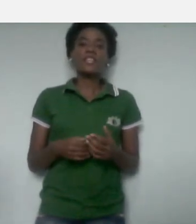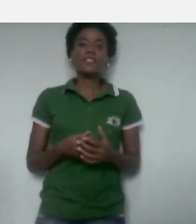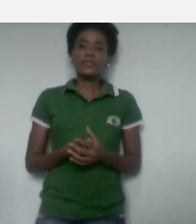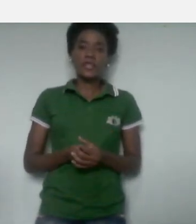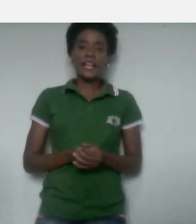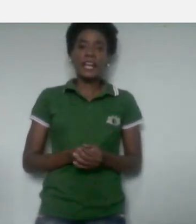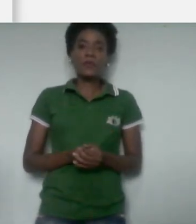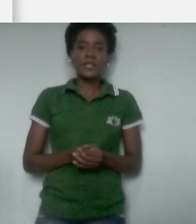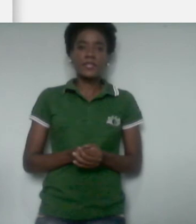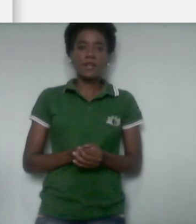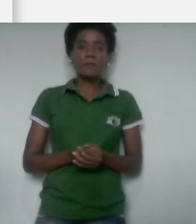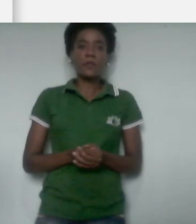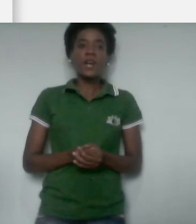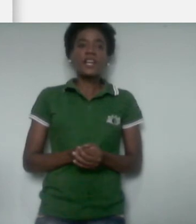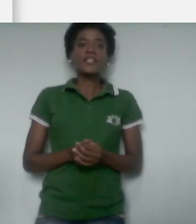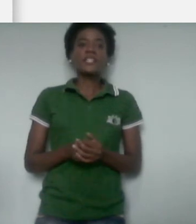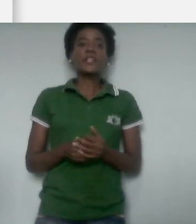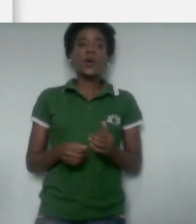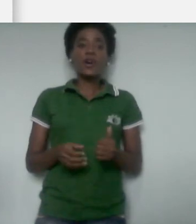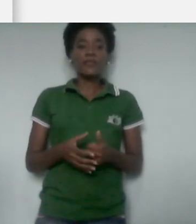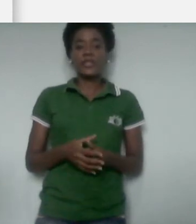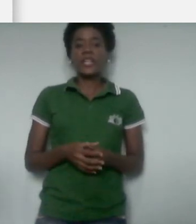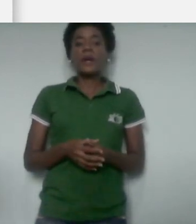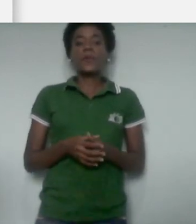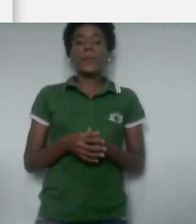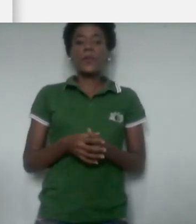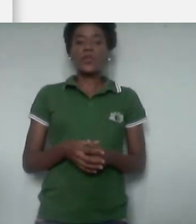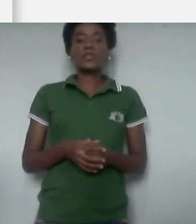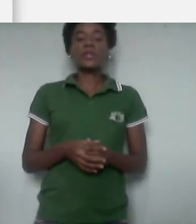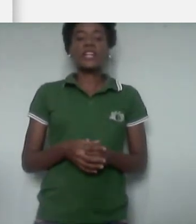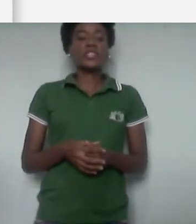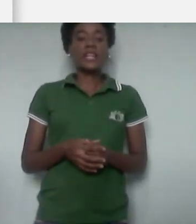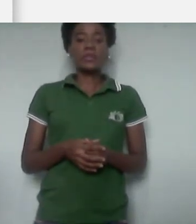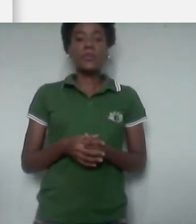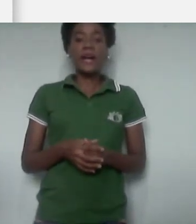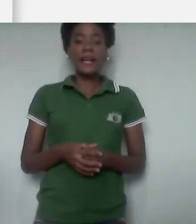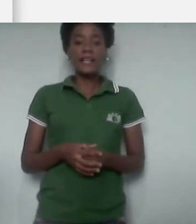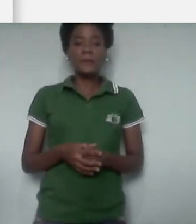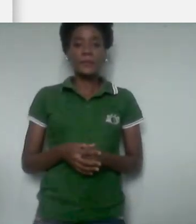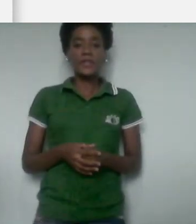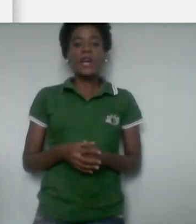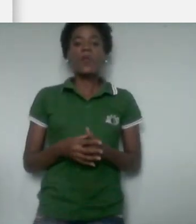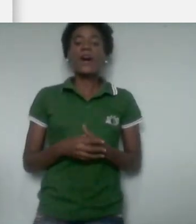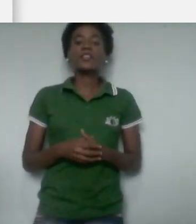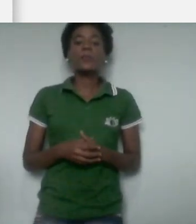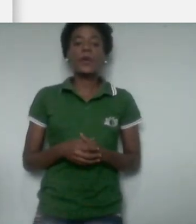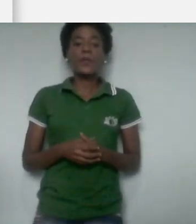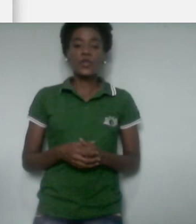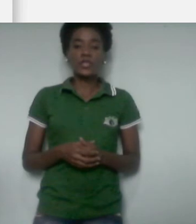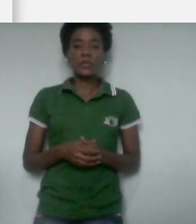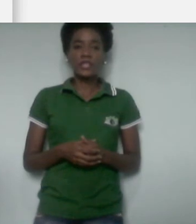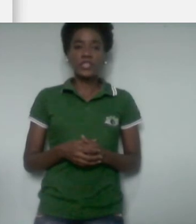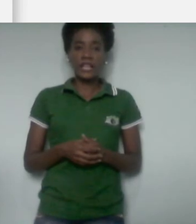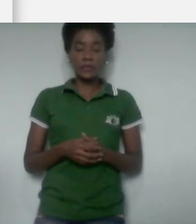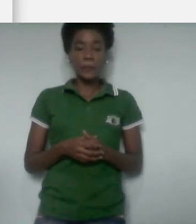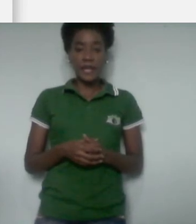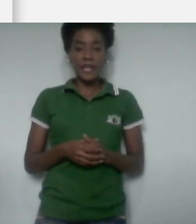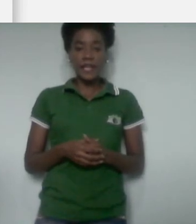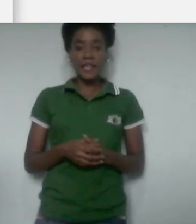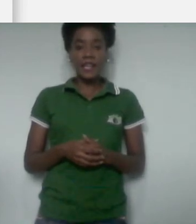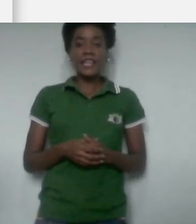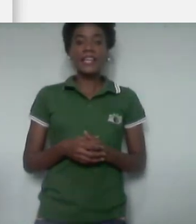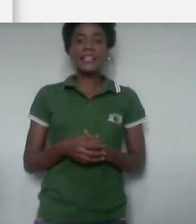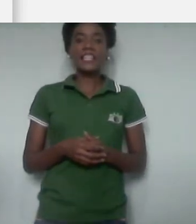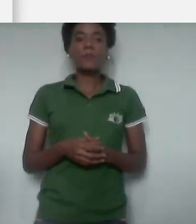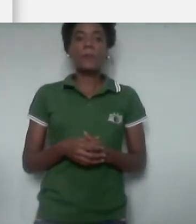Foi possível identificar, por exemplo, 19 propostas do candidato A, 4 propostas do candidato